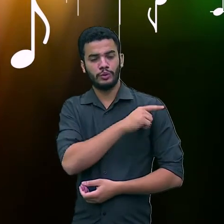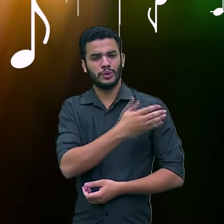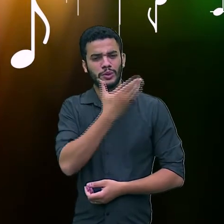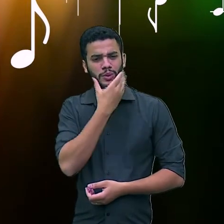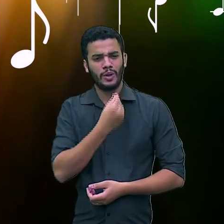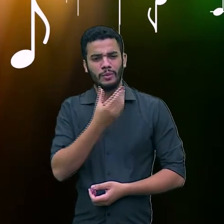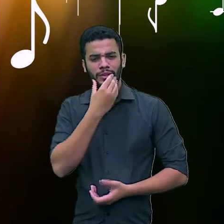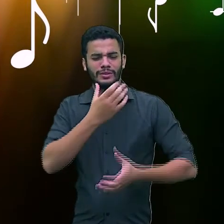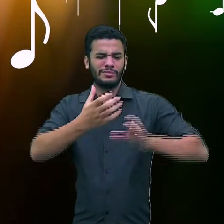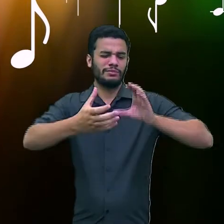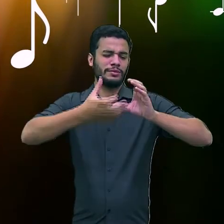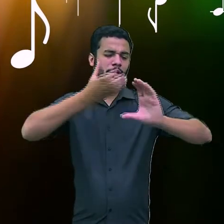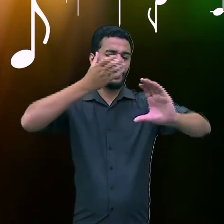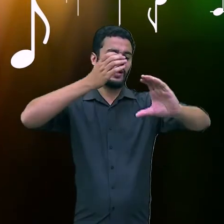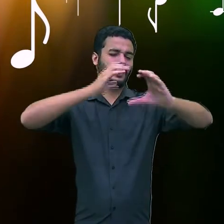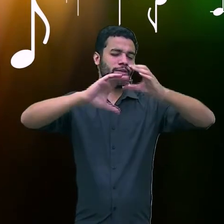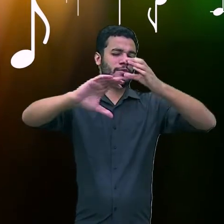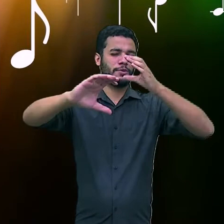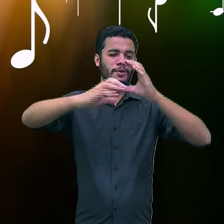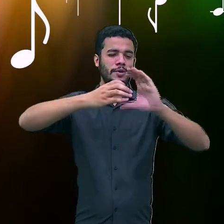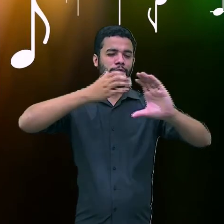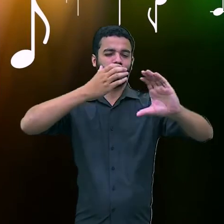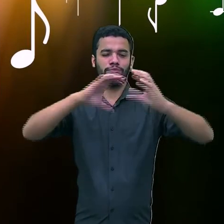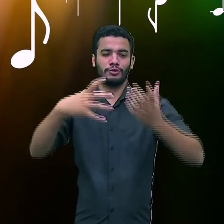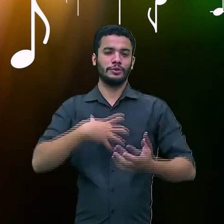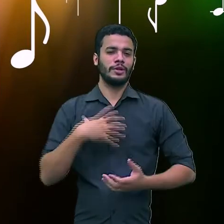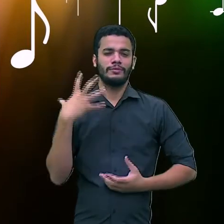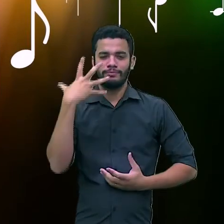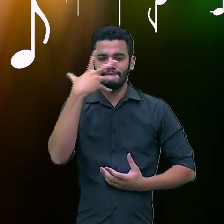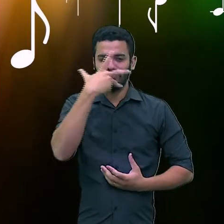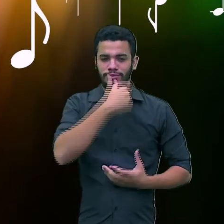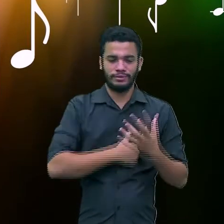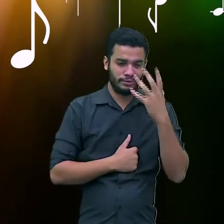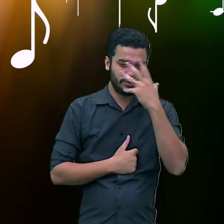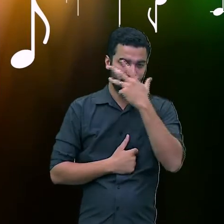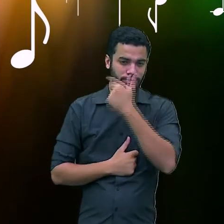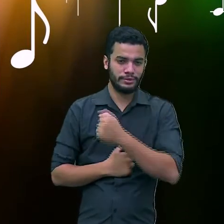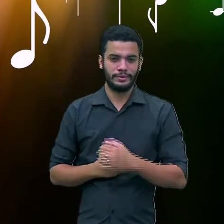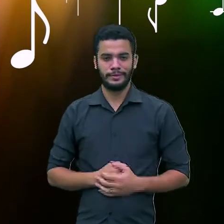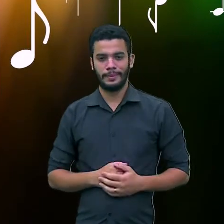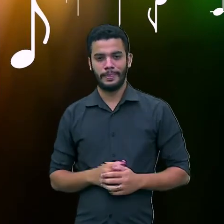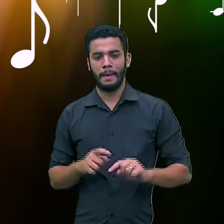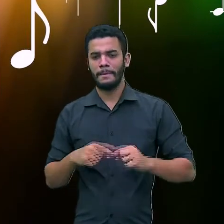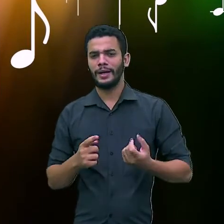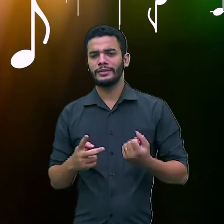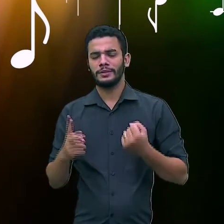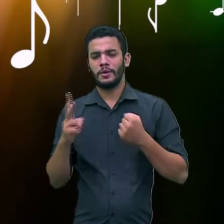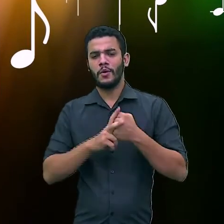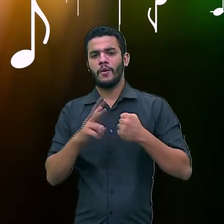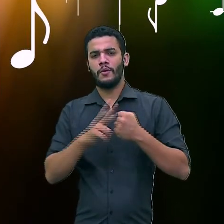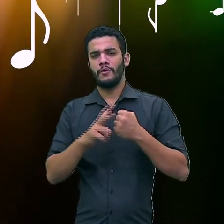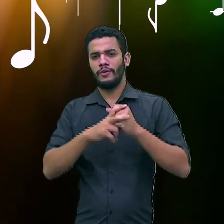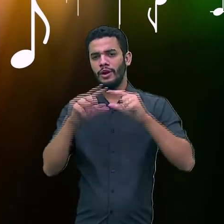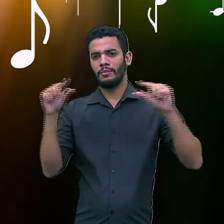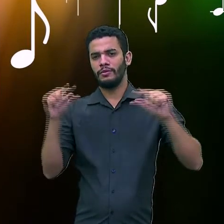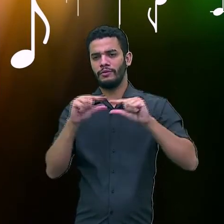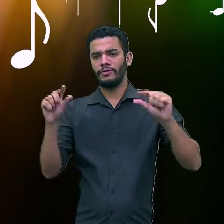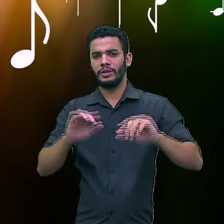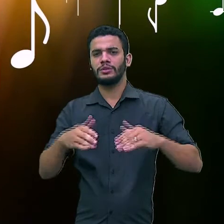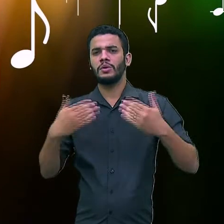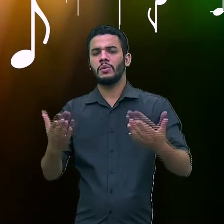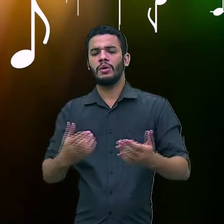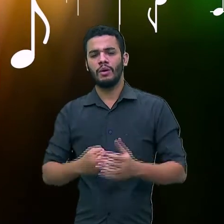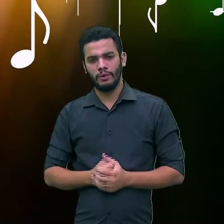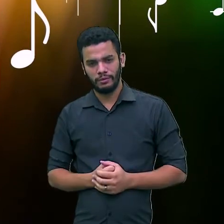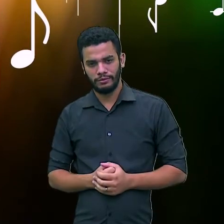da frase? Olha que lindo aqui. Os homens cantaram lindamente. Qual é o verbo e o tempo? Você disse cantaram?